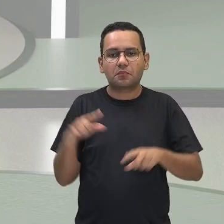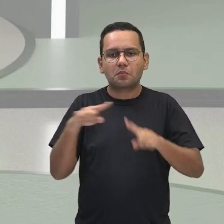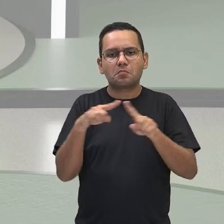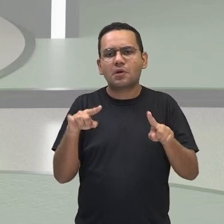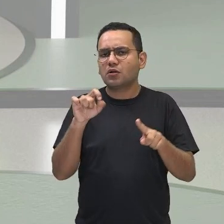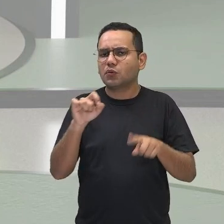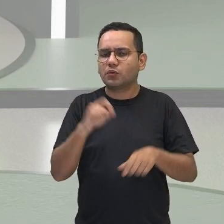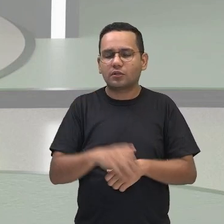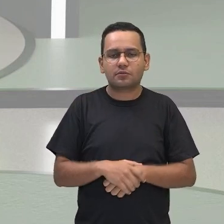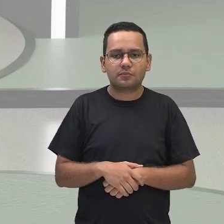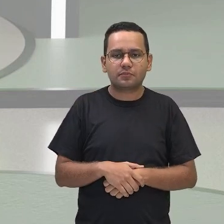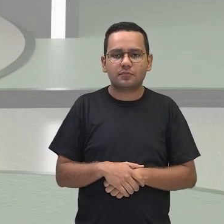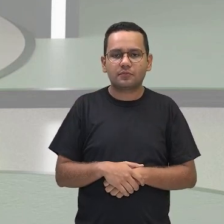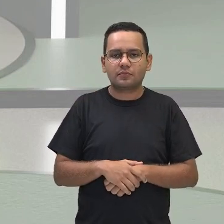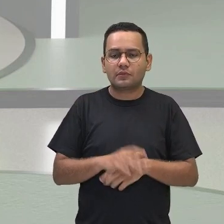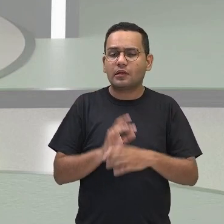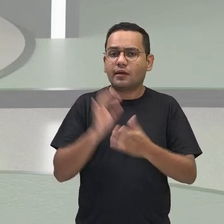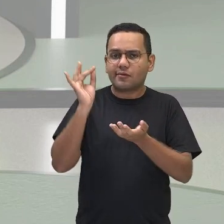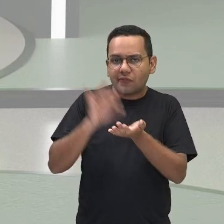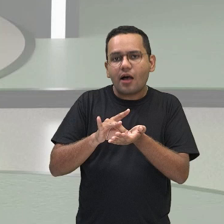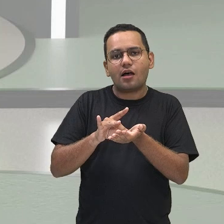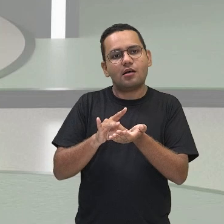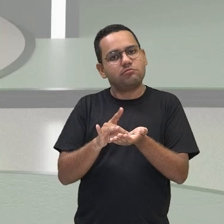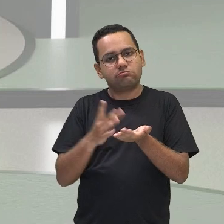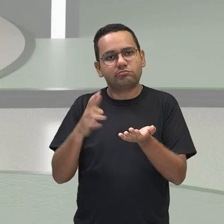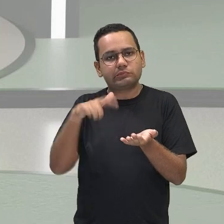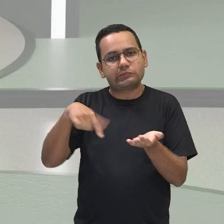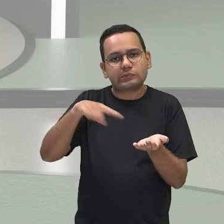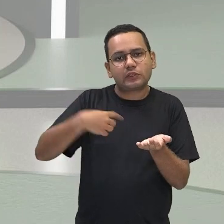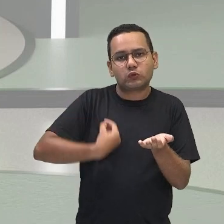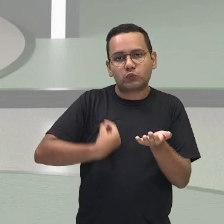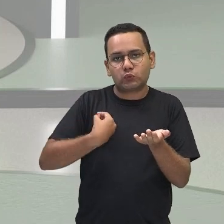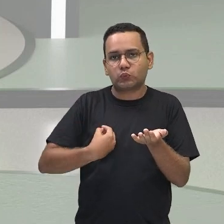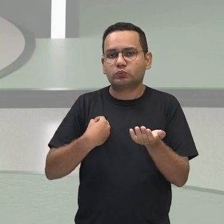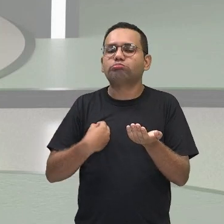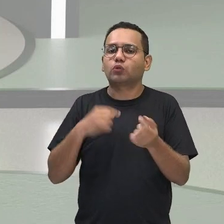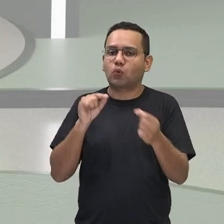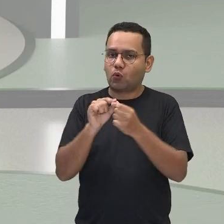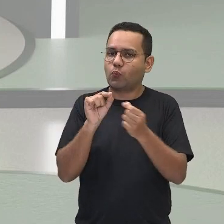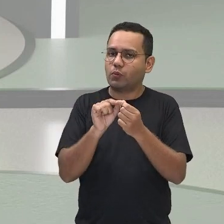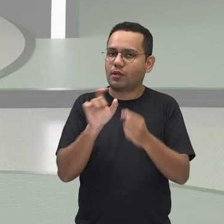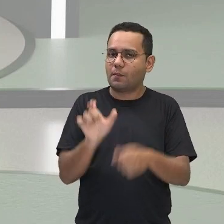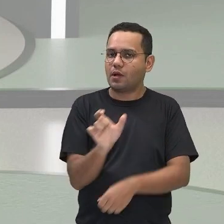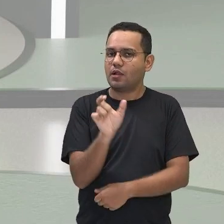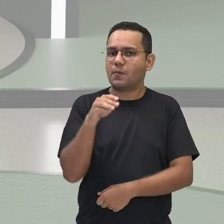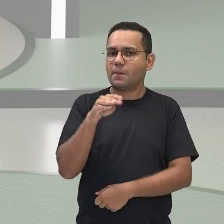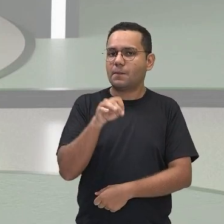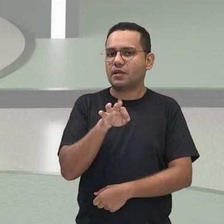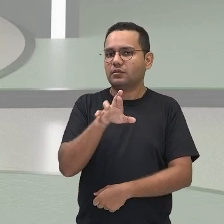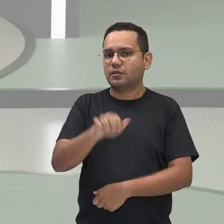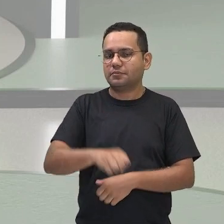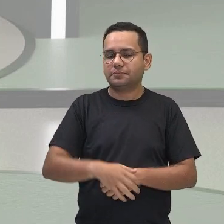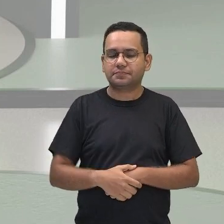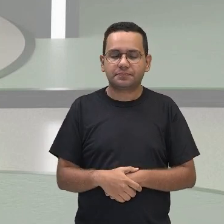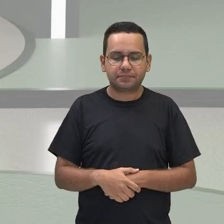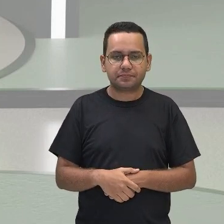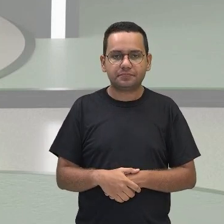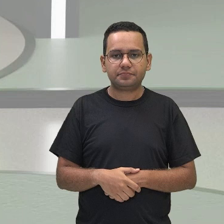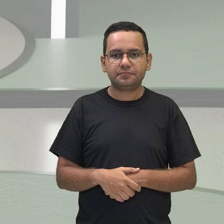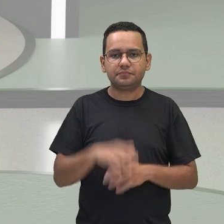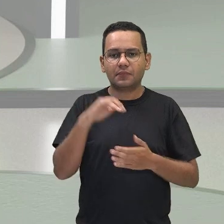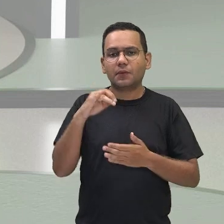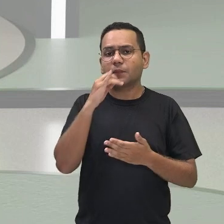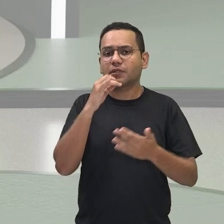né, e concreto no mundo é matéria. Um ser vivo é